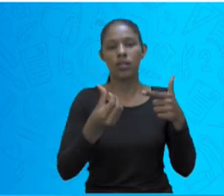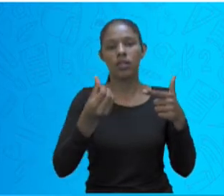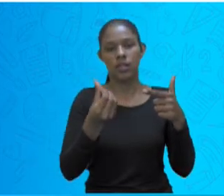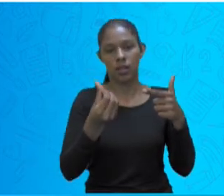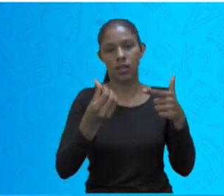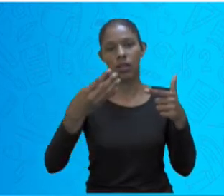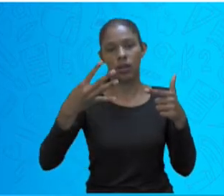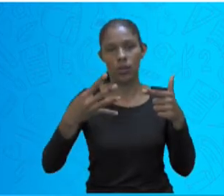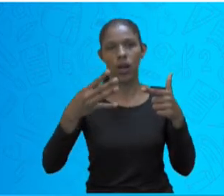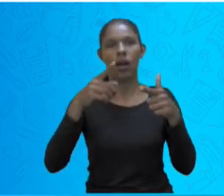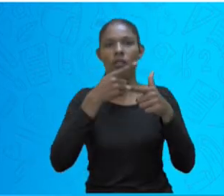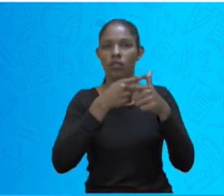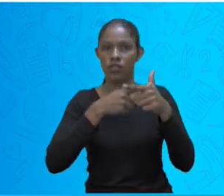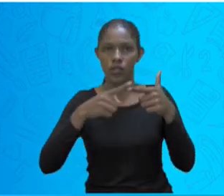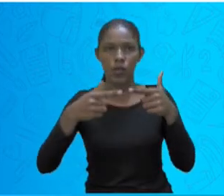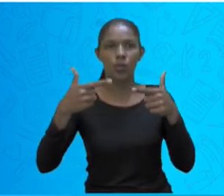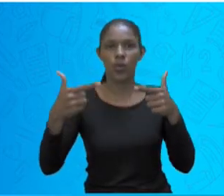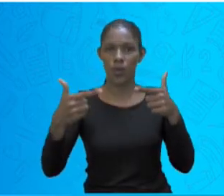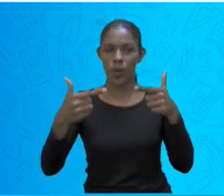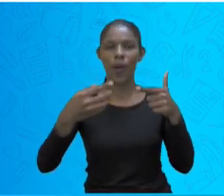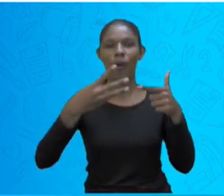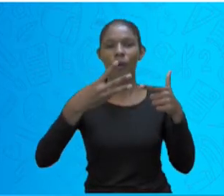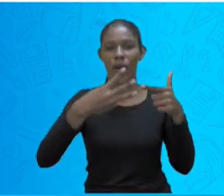864. Dividindo por 2,